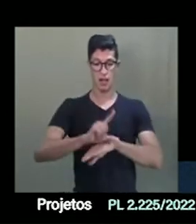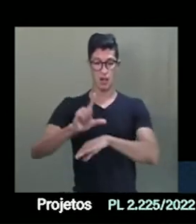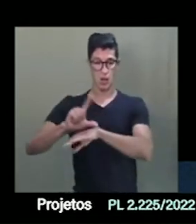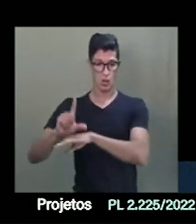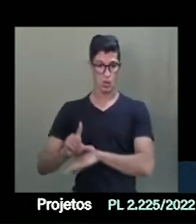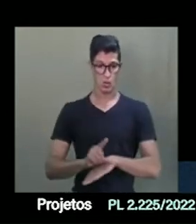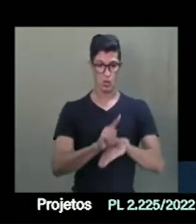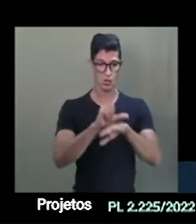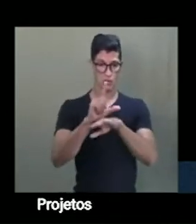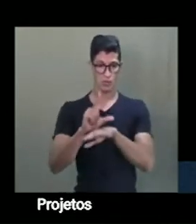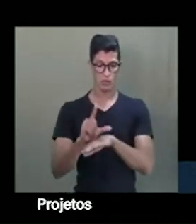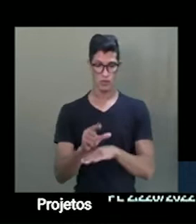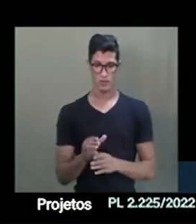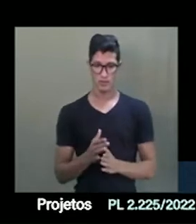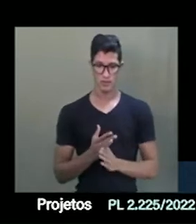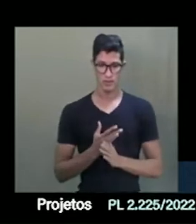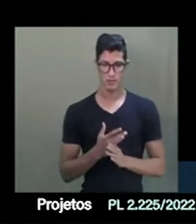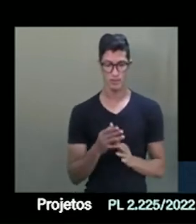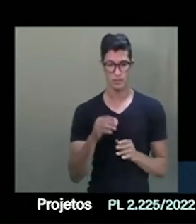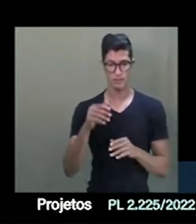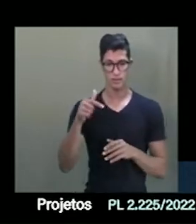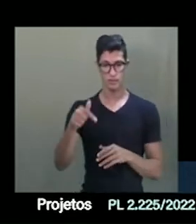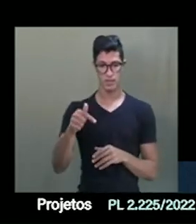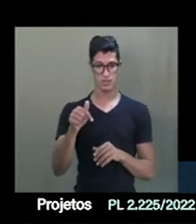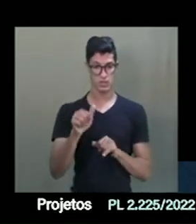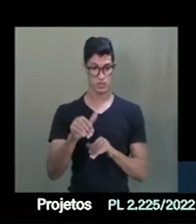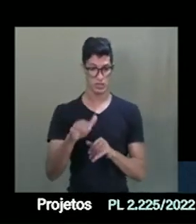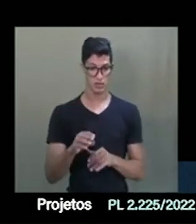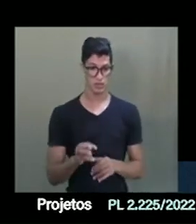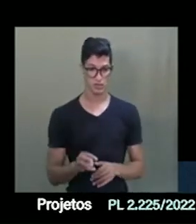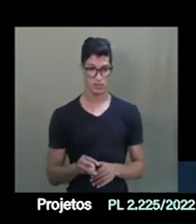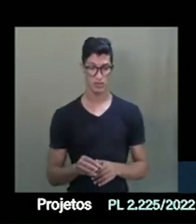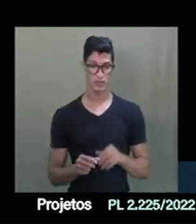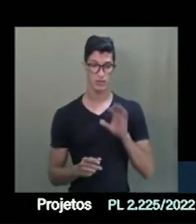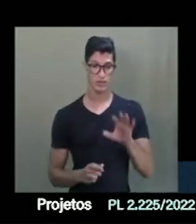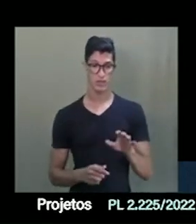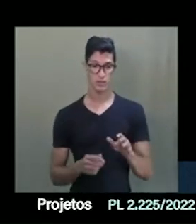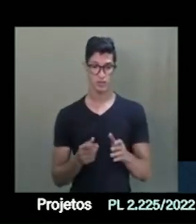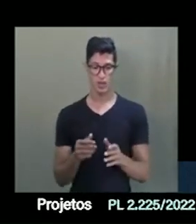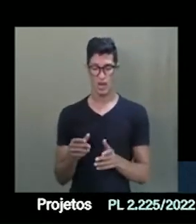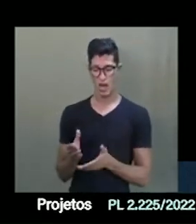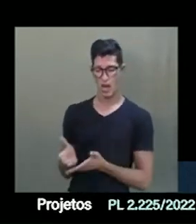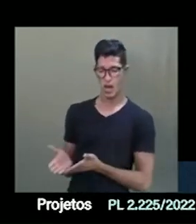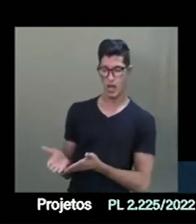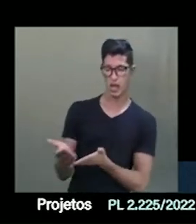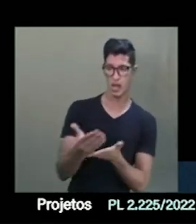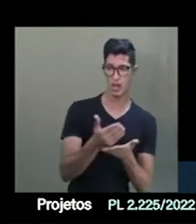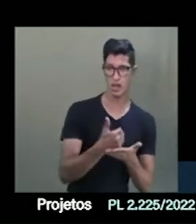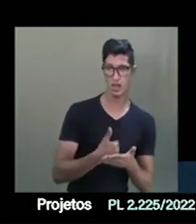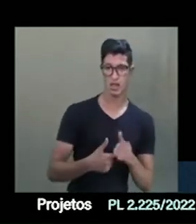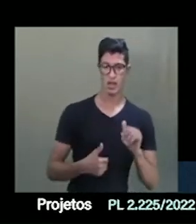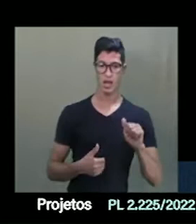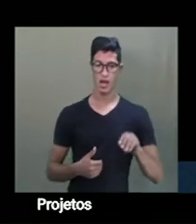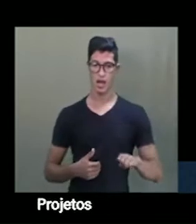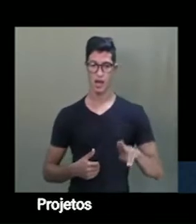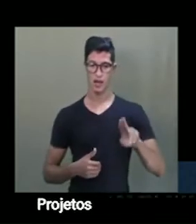lojistas a partir de setembro. Isso não é cooptar, não é